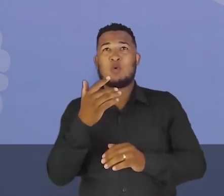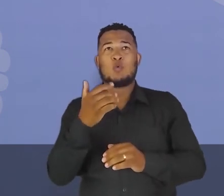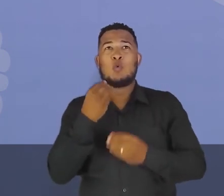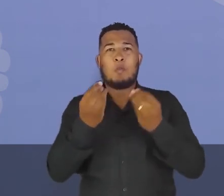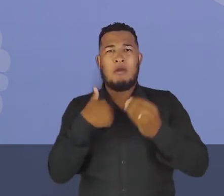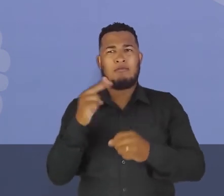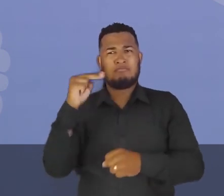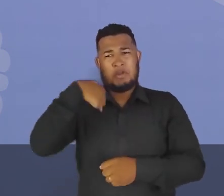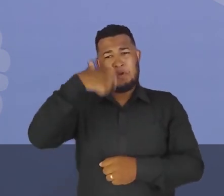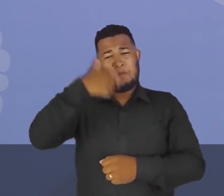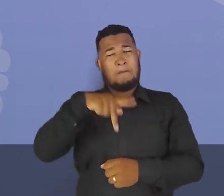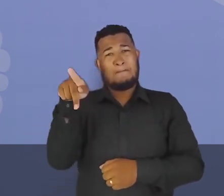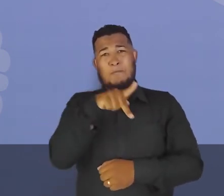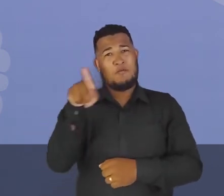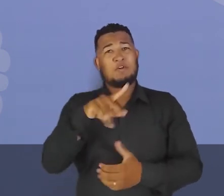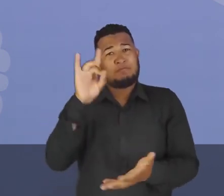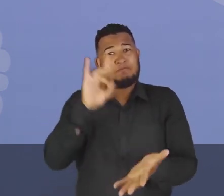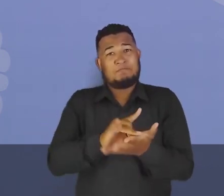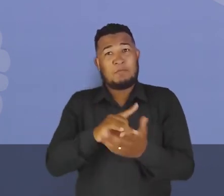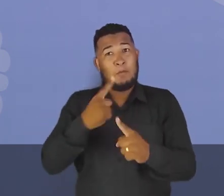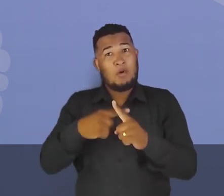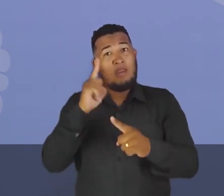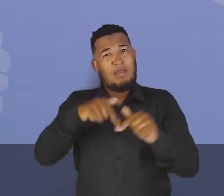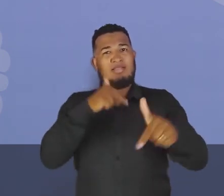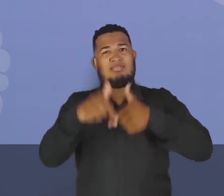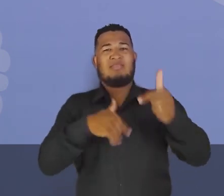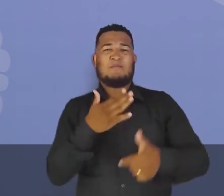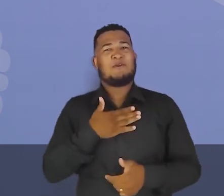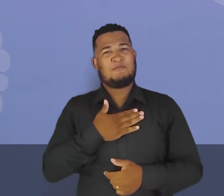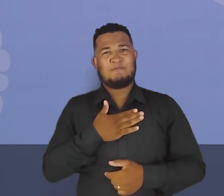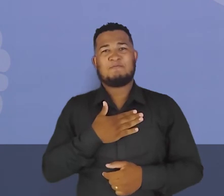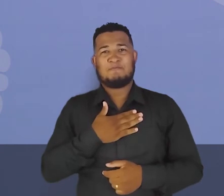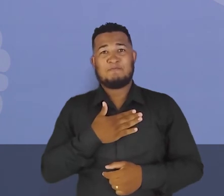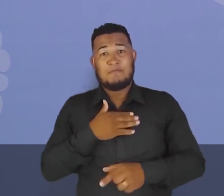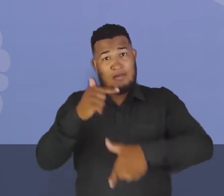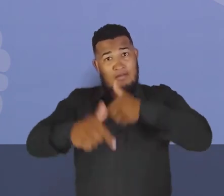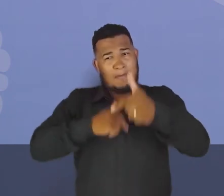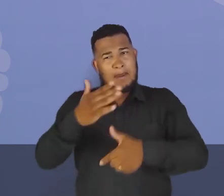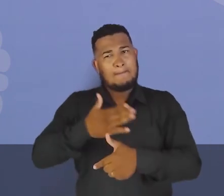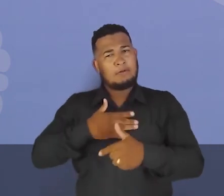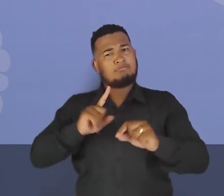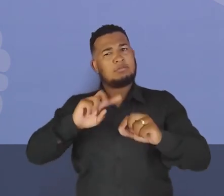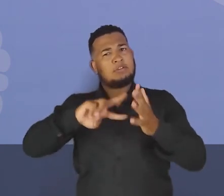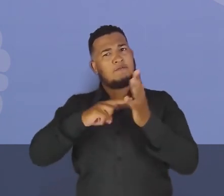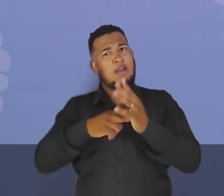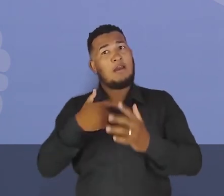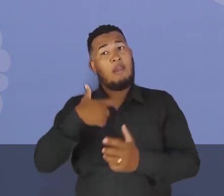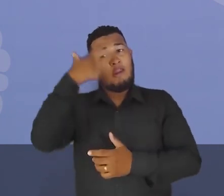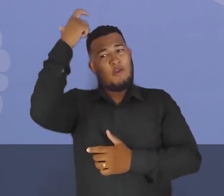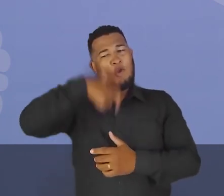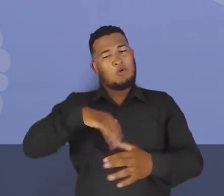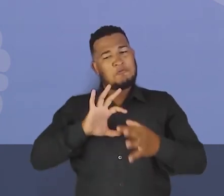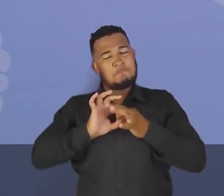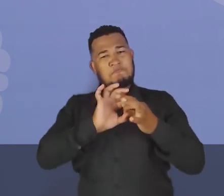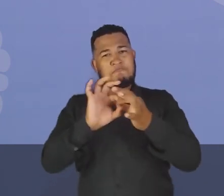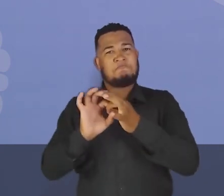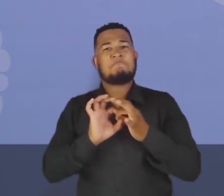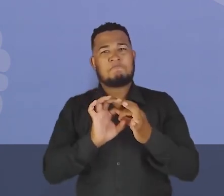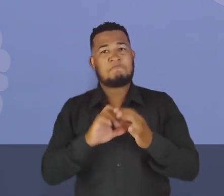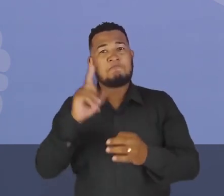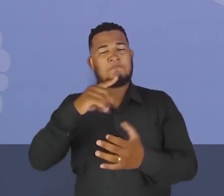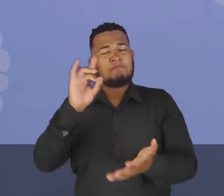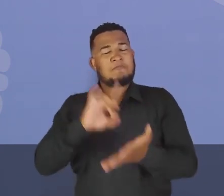me ver como um professor, porque esse é o meu trabalho. E esse meu trabalho diz respeito a quem eu sou, ele está na